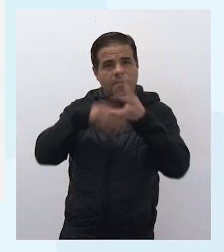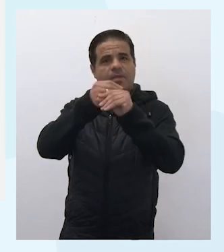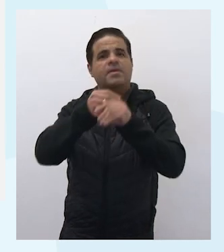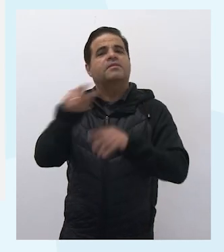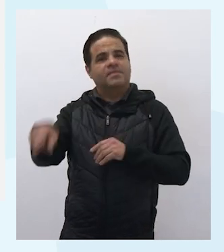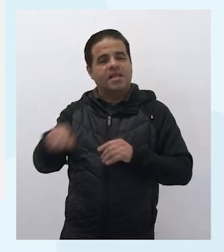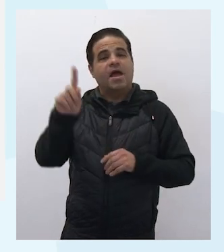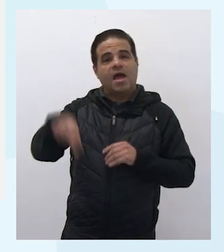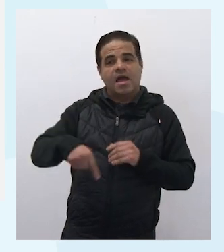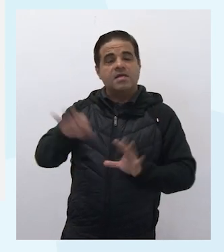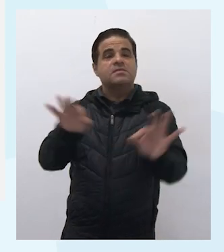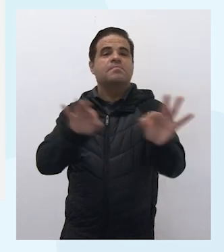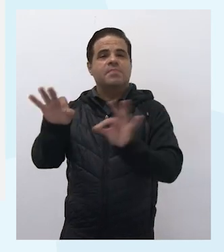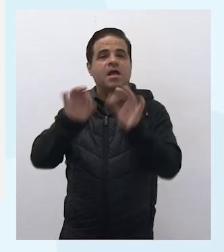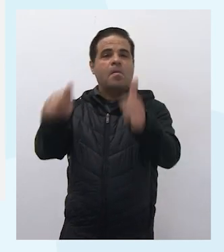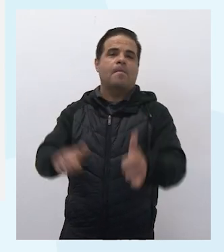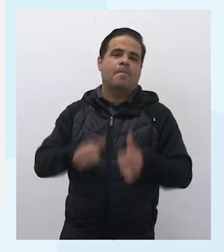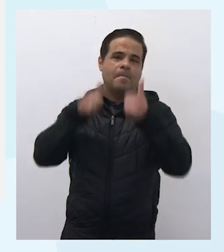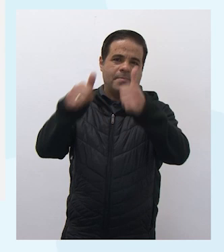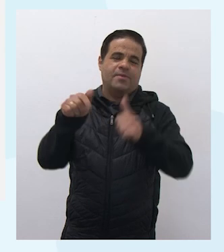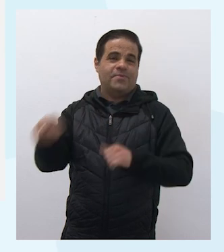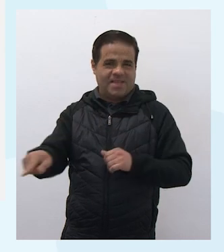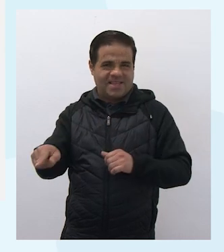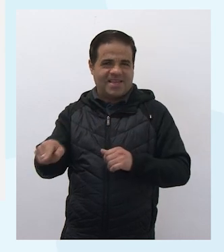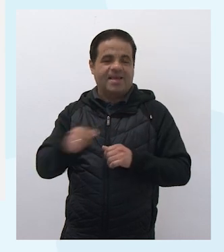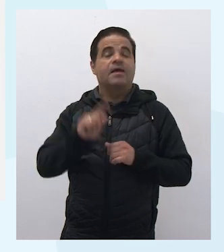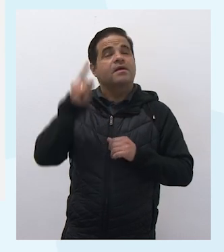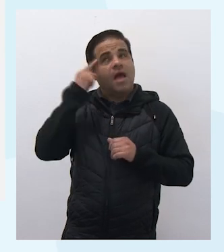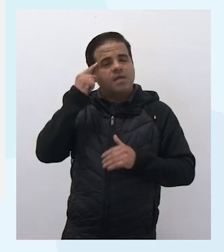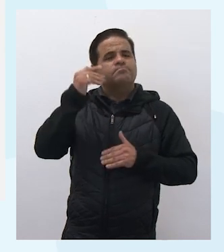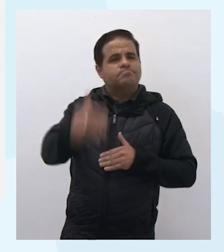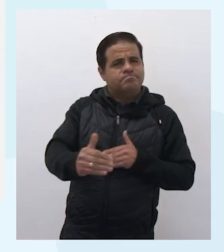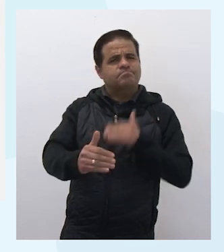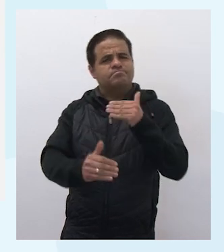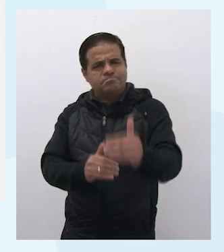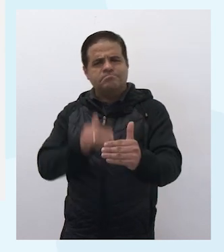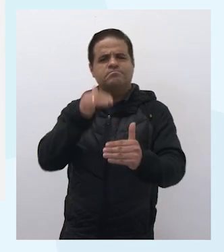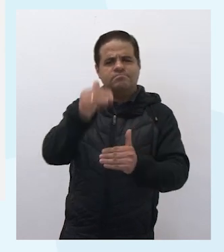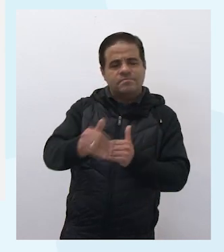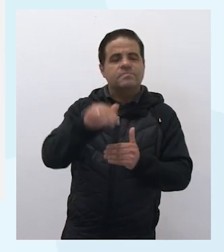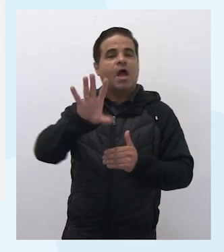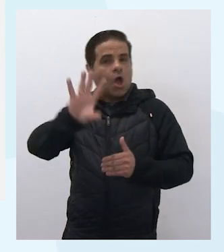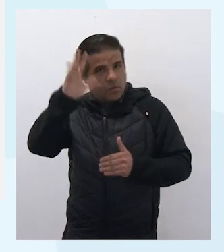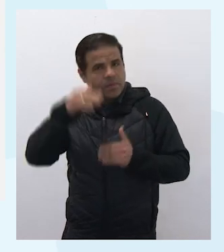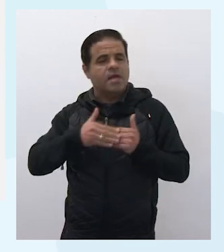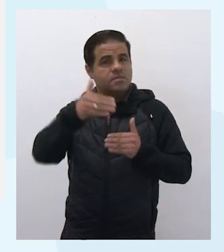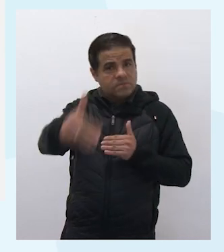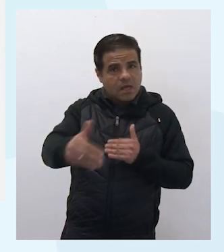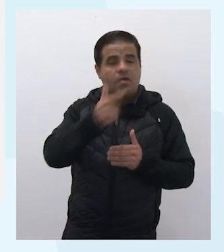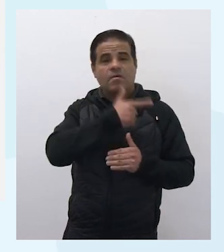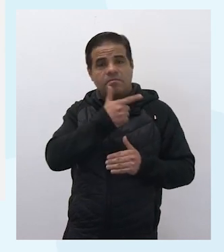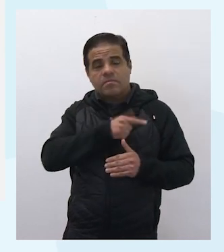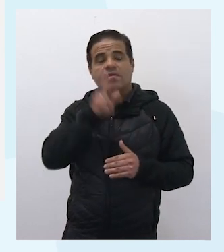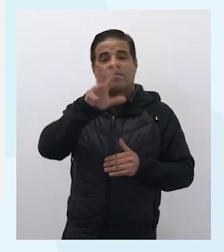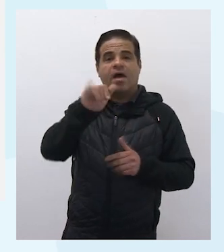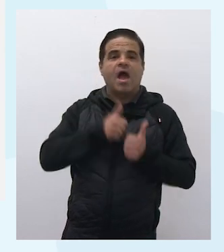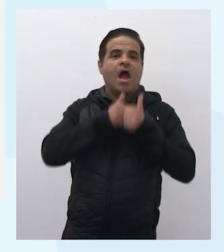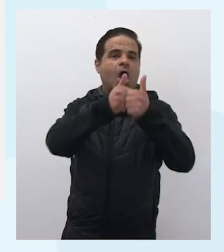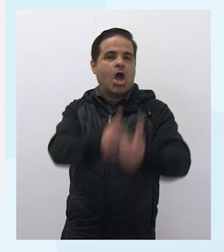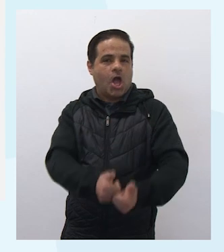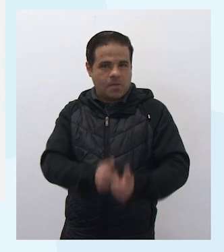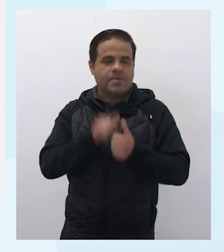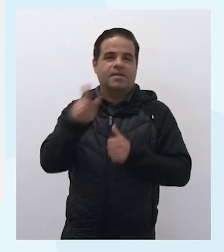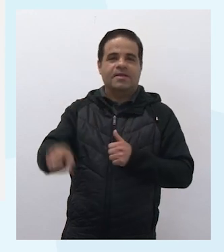implementar esse plano de melhoria. E à medida que ele for acontecendo, você vai